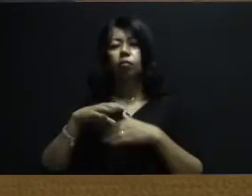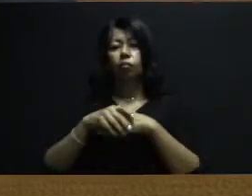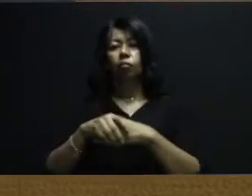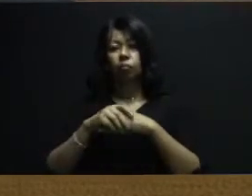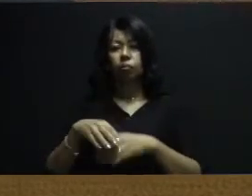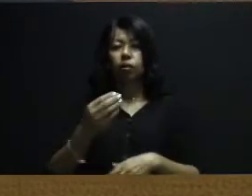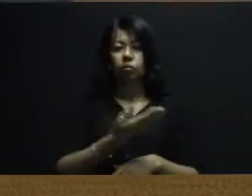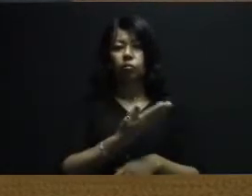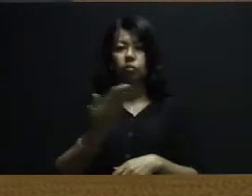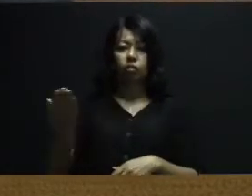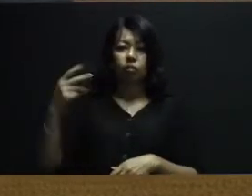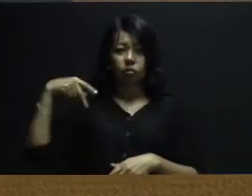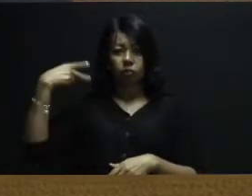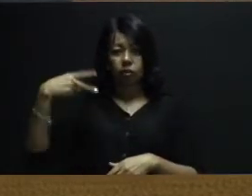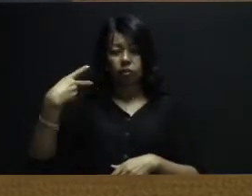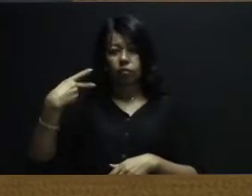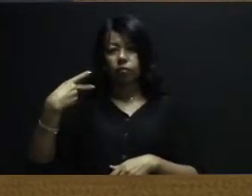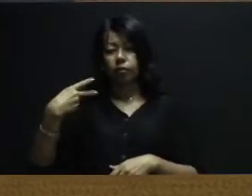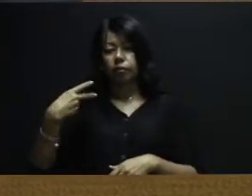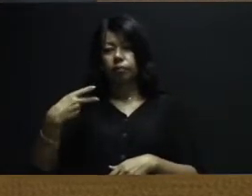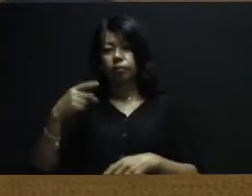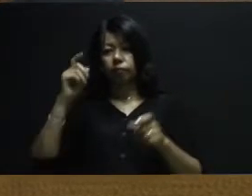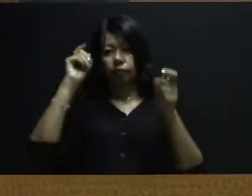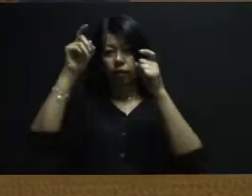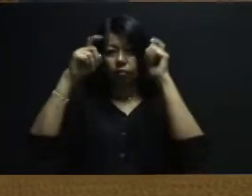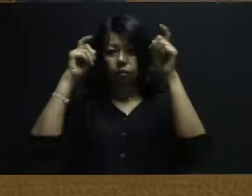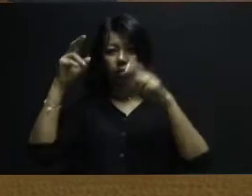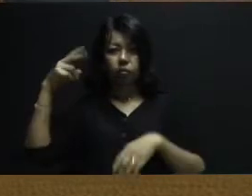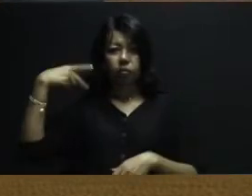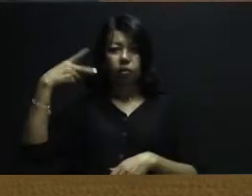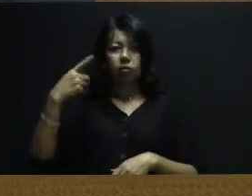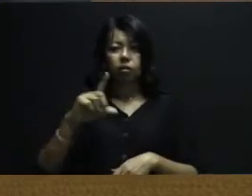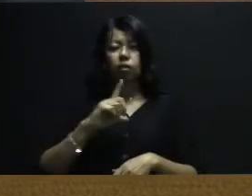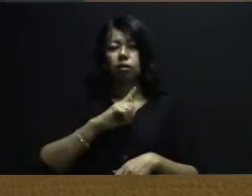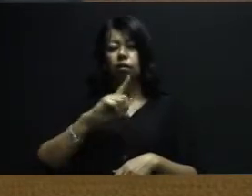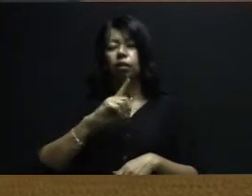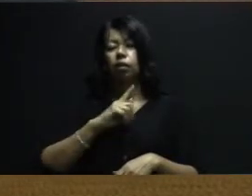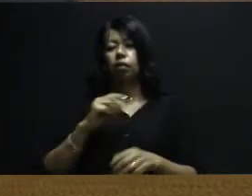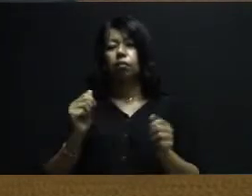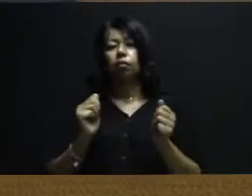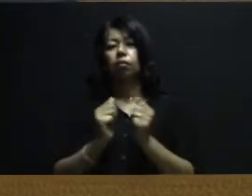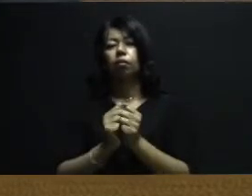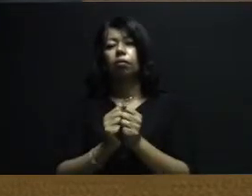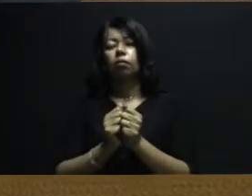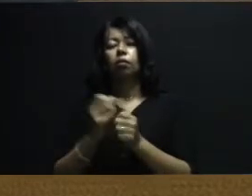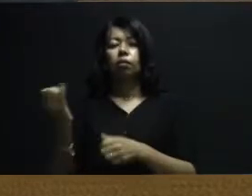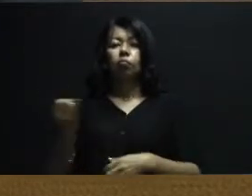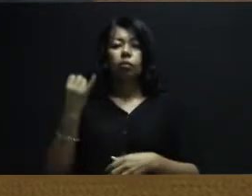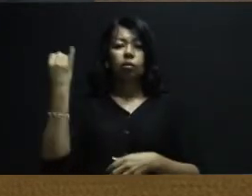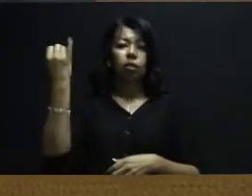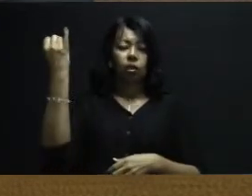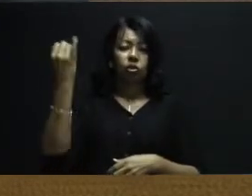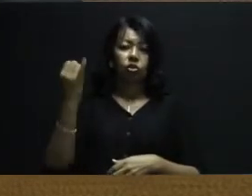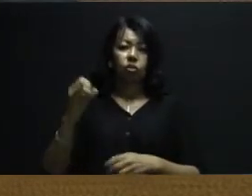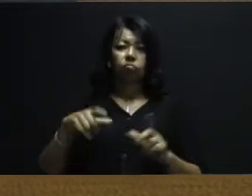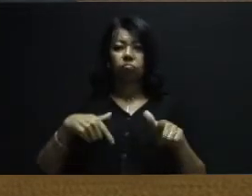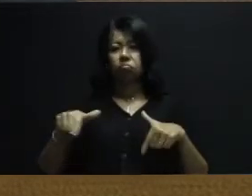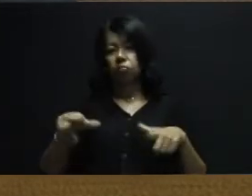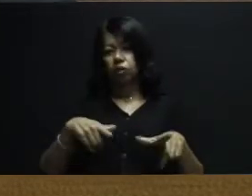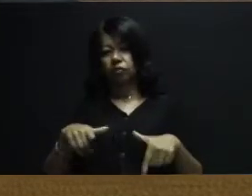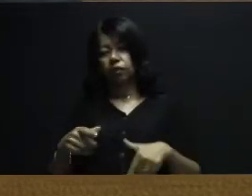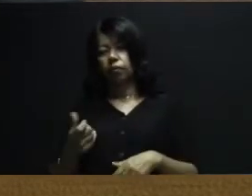vereadores, a preocupação que os nobres vereadores têm com esta tão importante profissão.